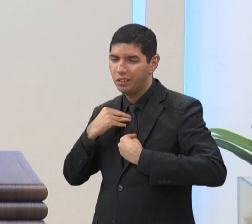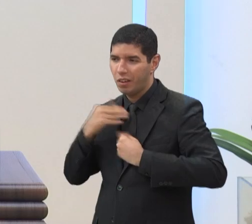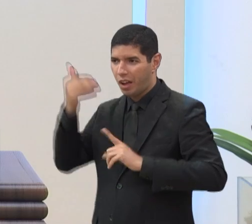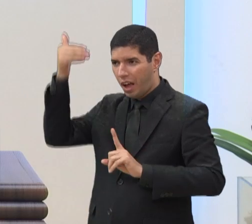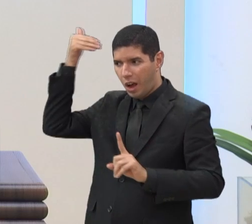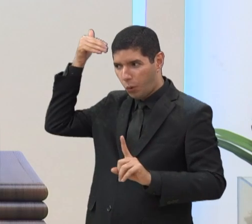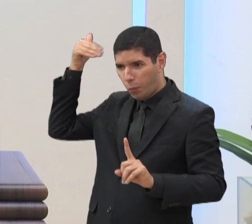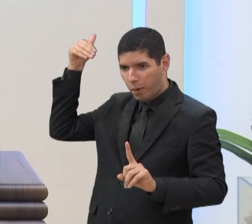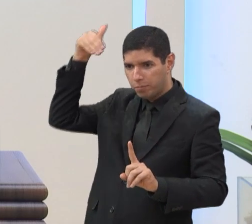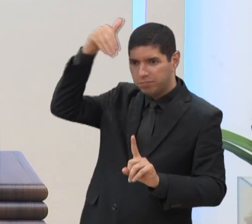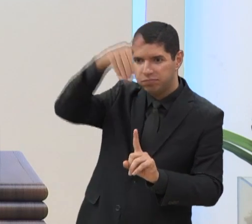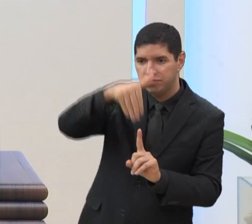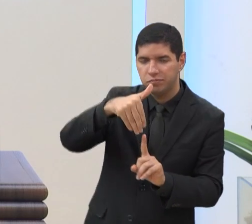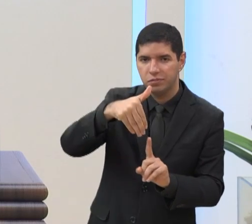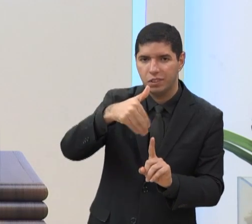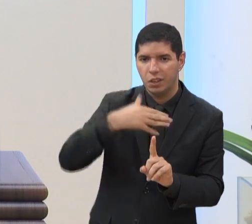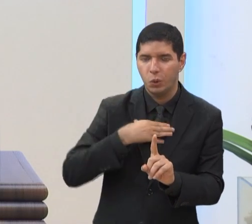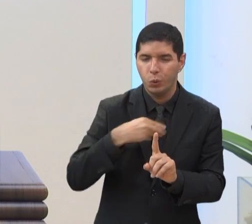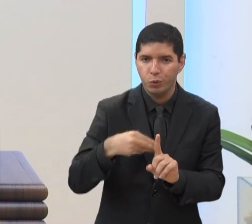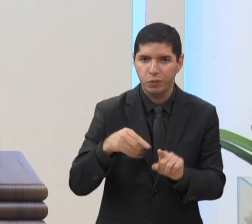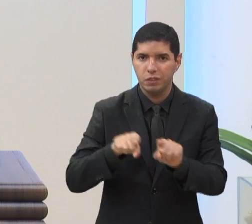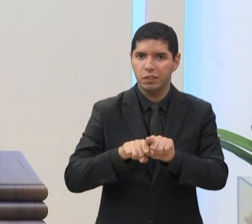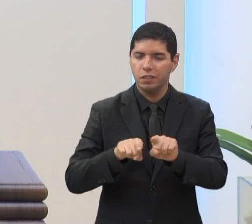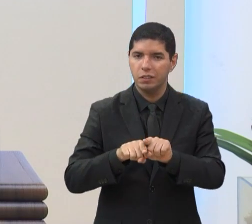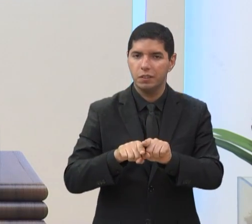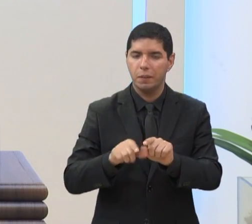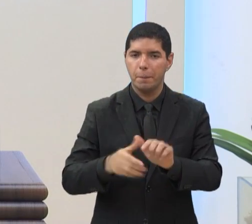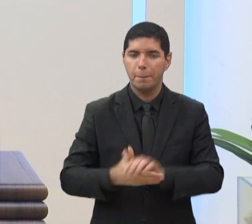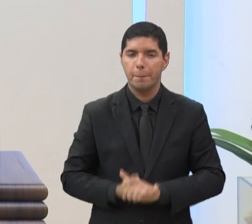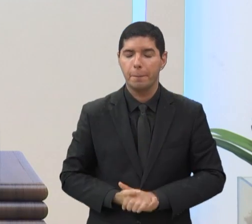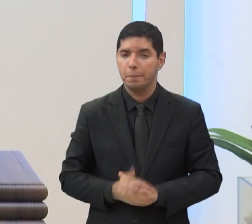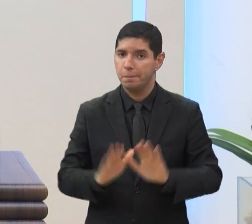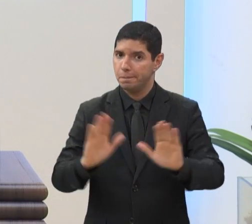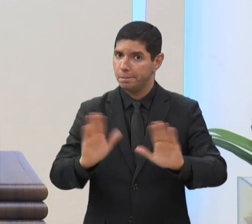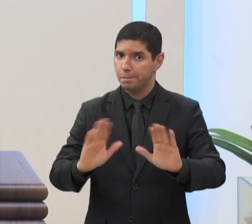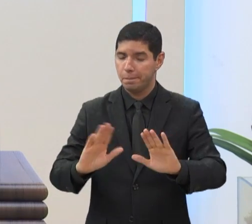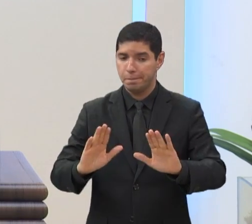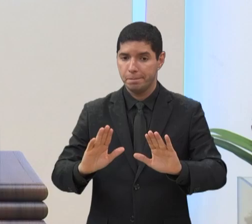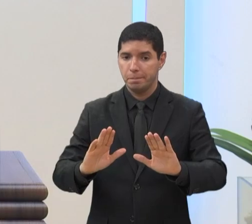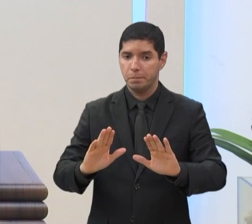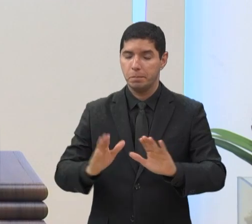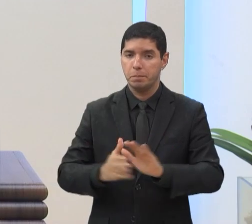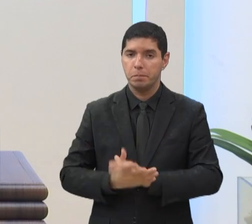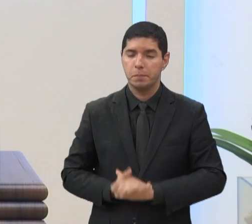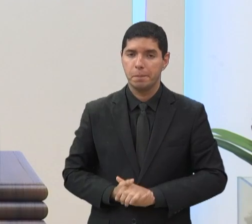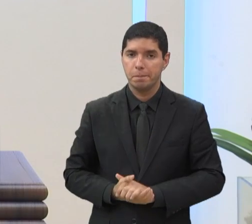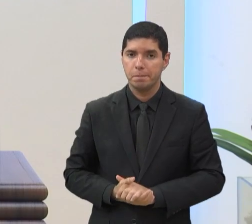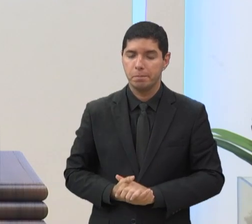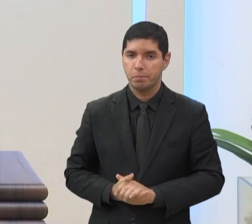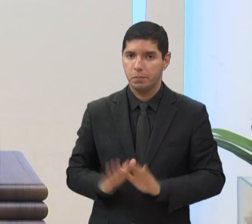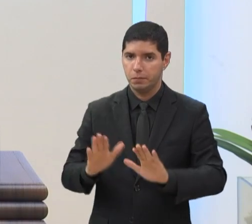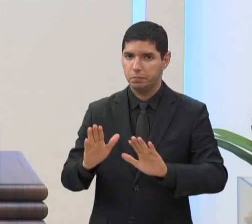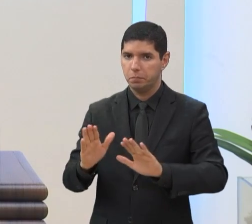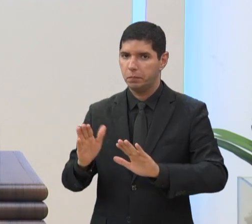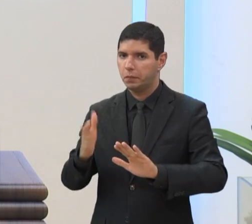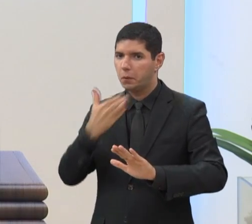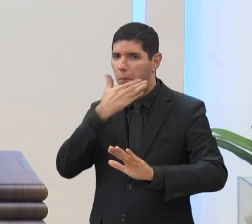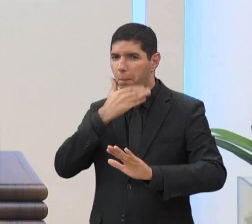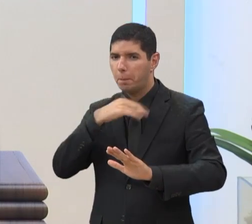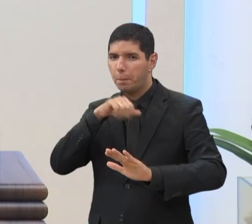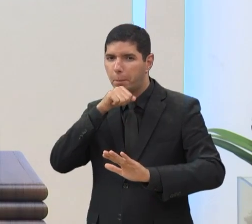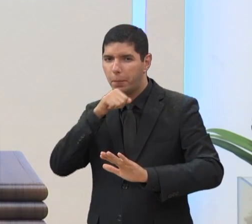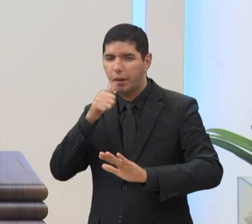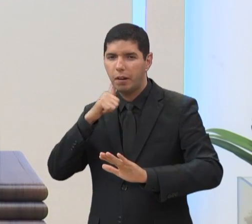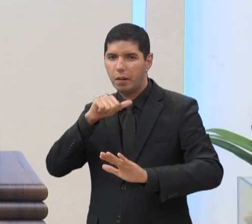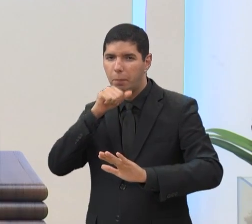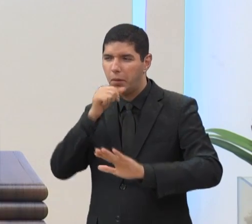é de maneira nenhuma defendido pela Bíblia. Cada um leva a consequência dos seus pecados,